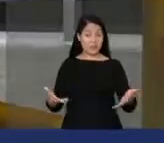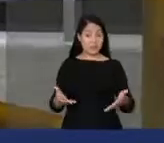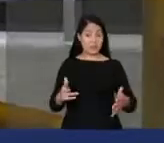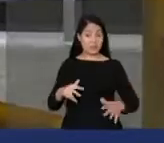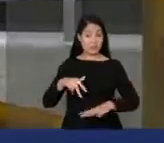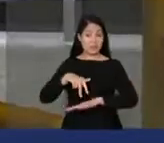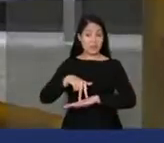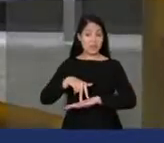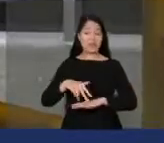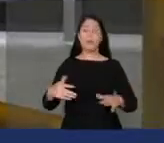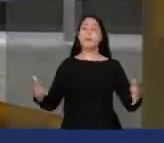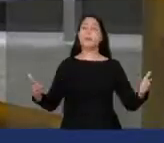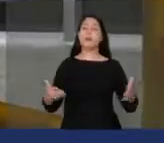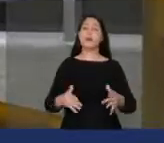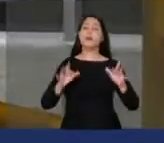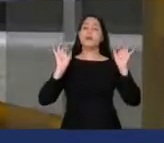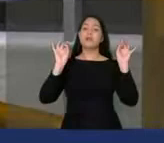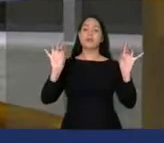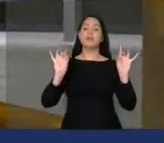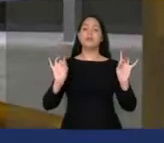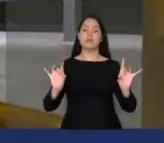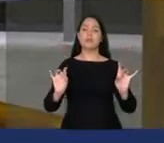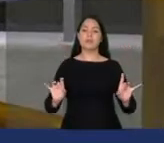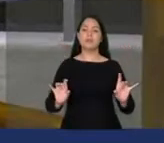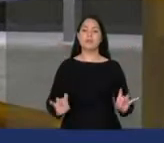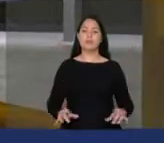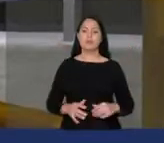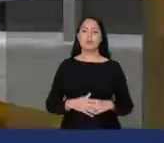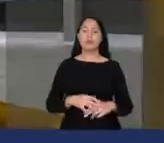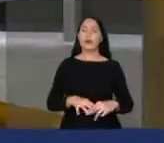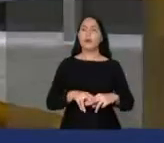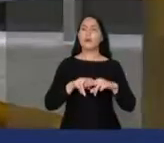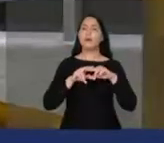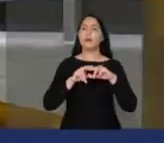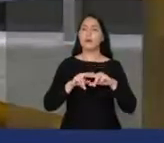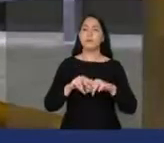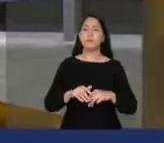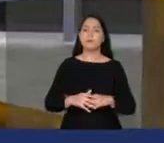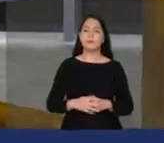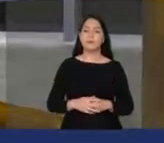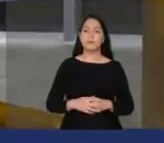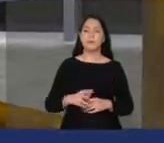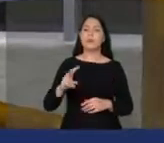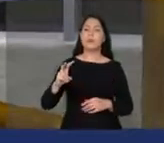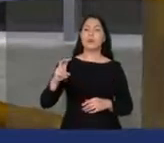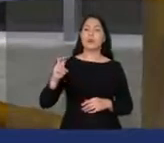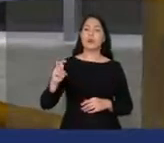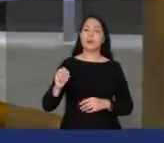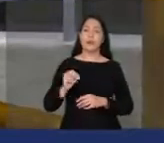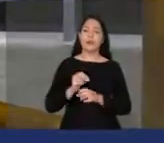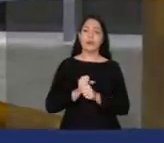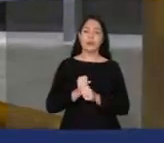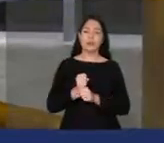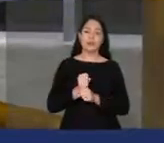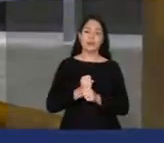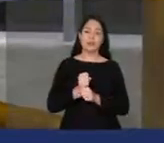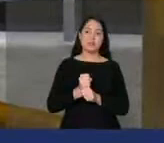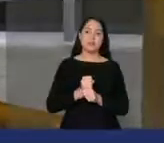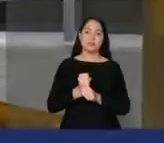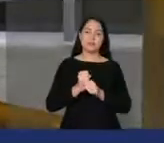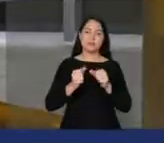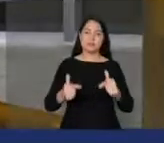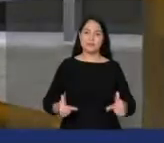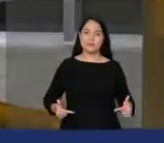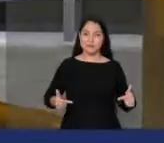especial, porque nos 50 anos da União do Vegetal, foi exatamente aqui, desta